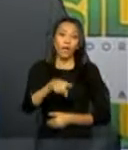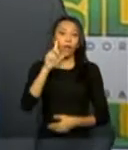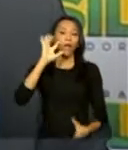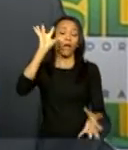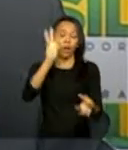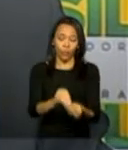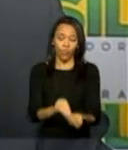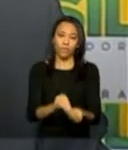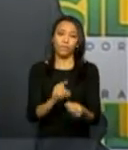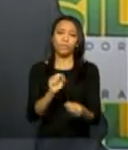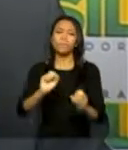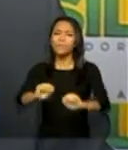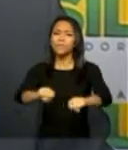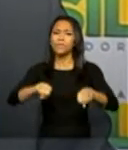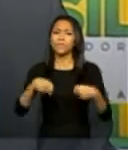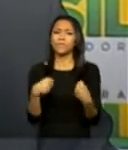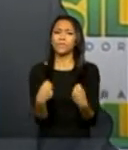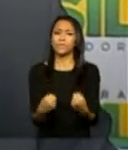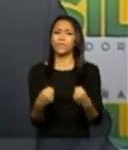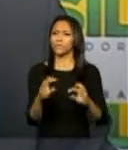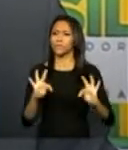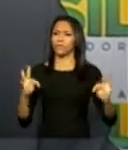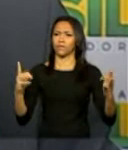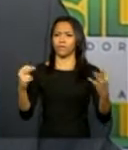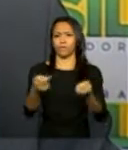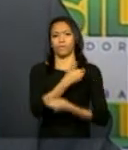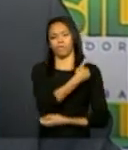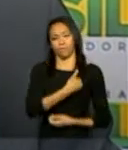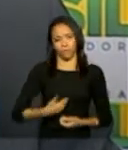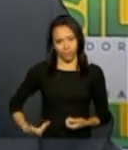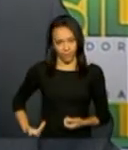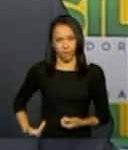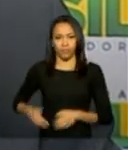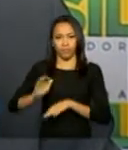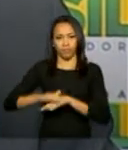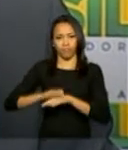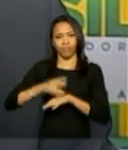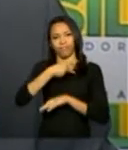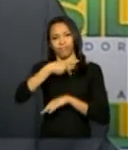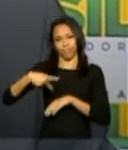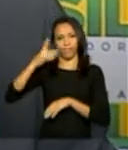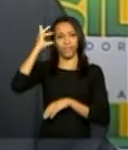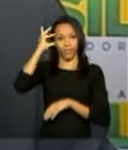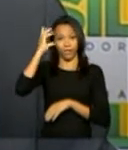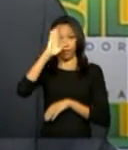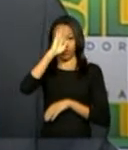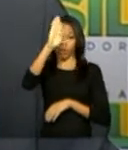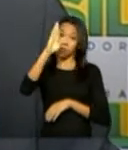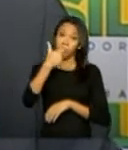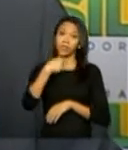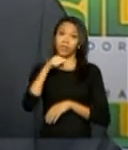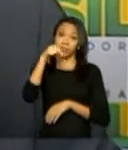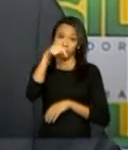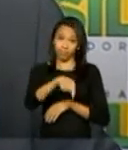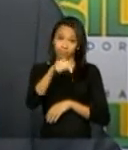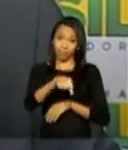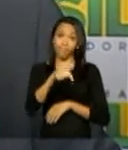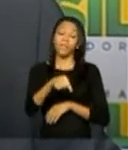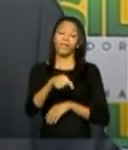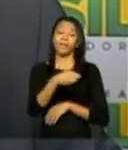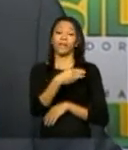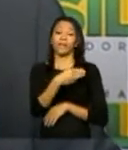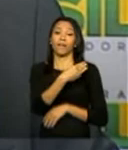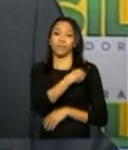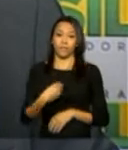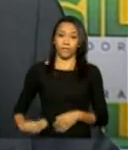e este é o esforço de todo o governo da presidenta Dilma, especialmente aqui do ministro da ministra da